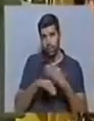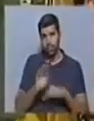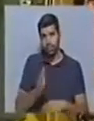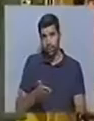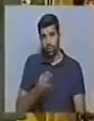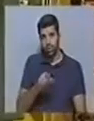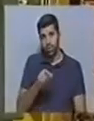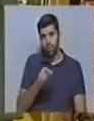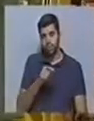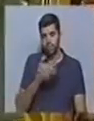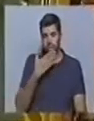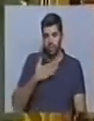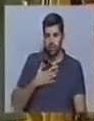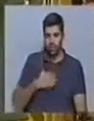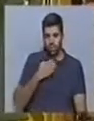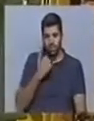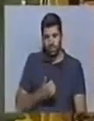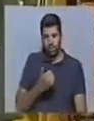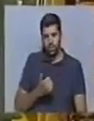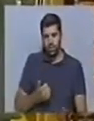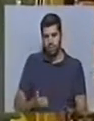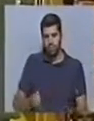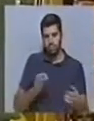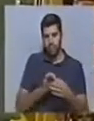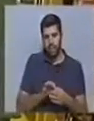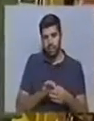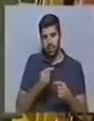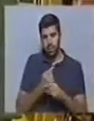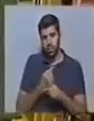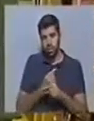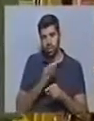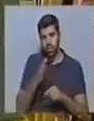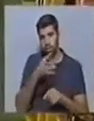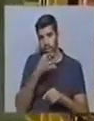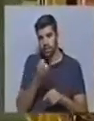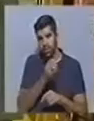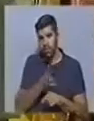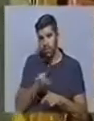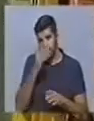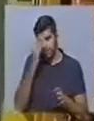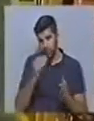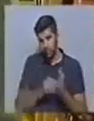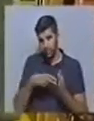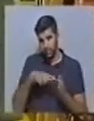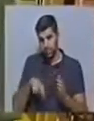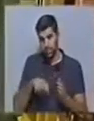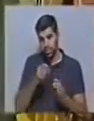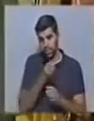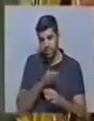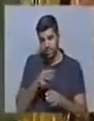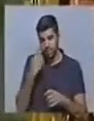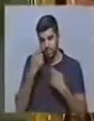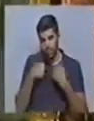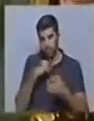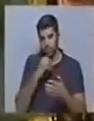e é extremamente gratificante, aliado a uma questão que é, quando se diz aos miúdos que isto foi inventado por um português, os miúdos todos pensam que eu já